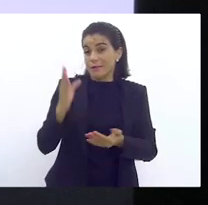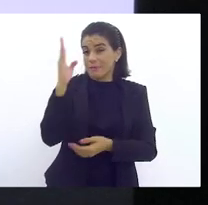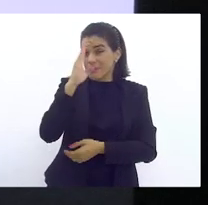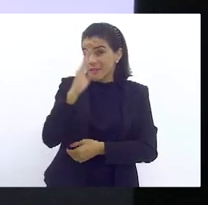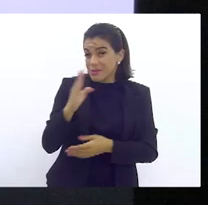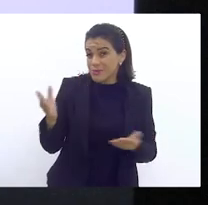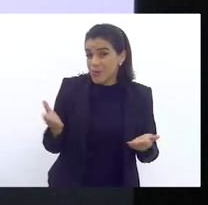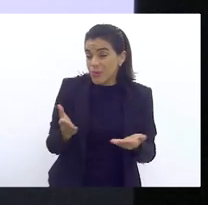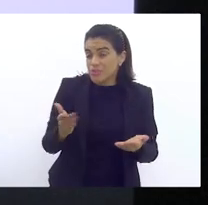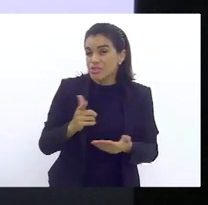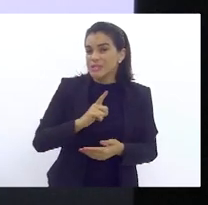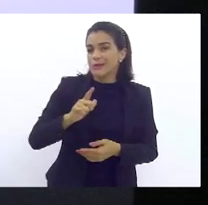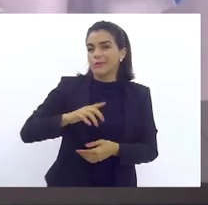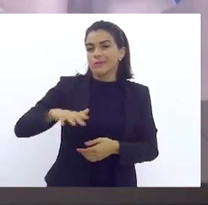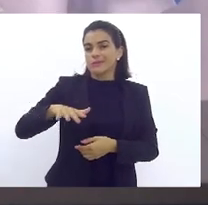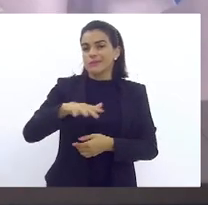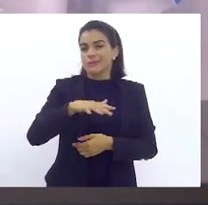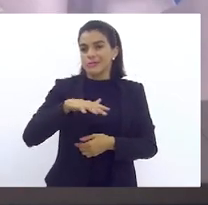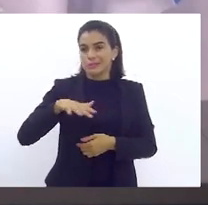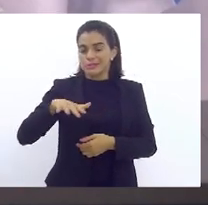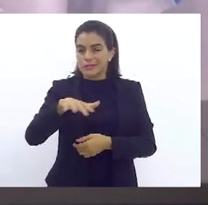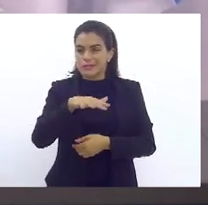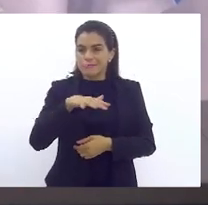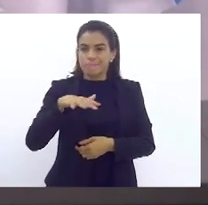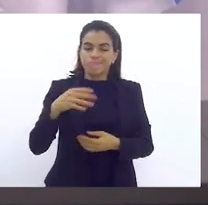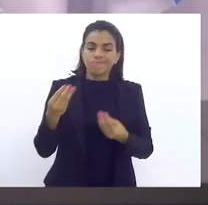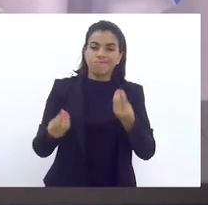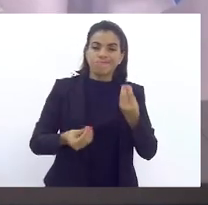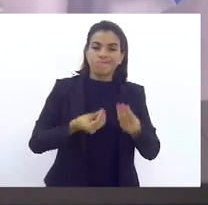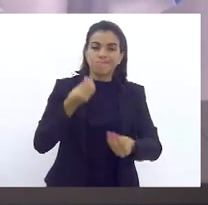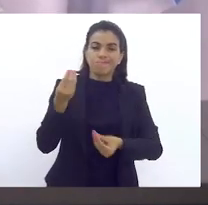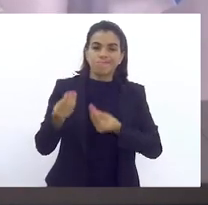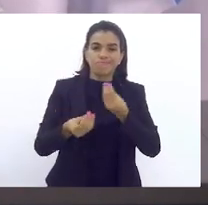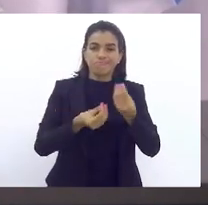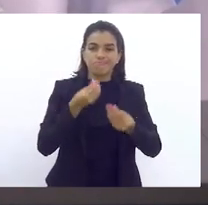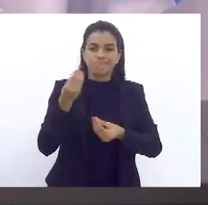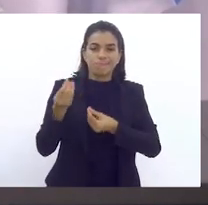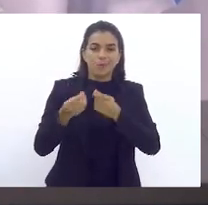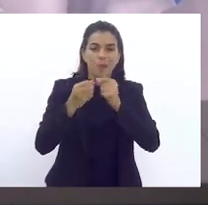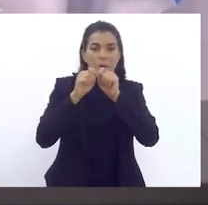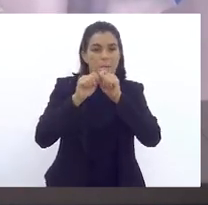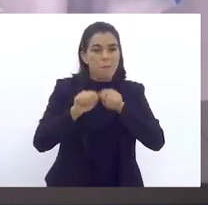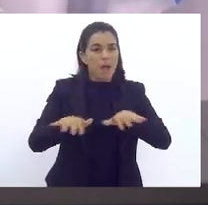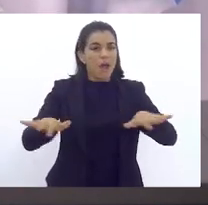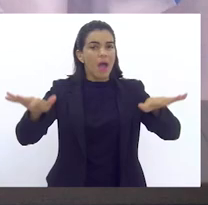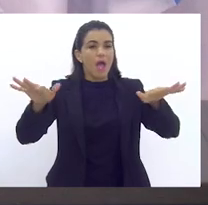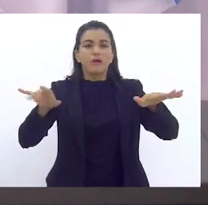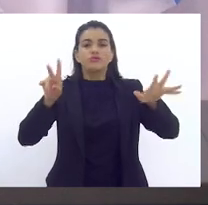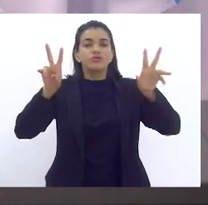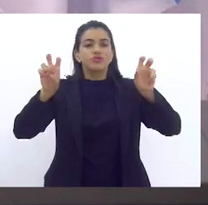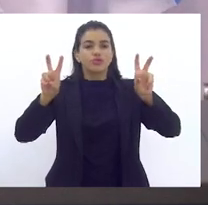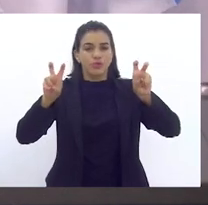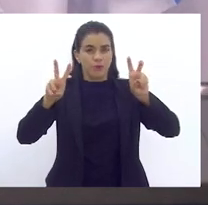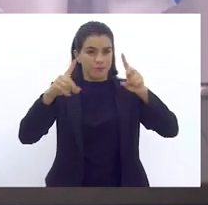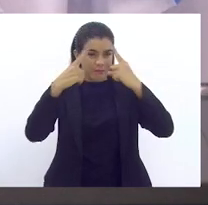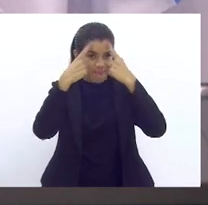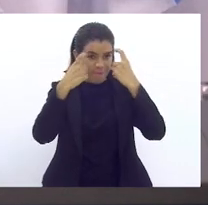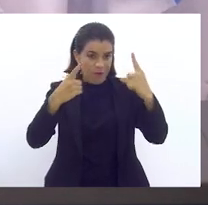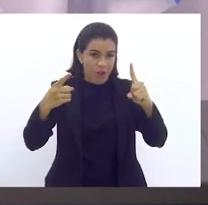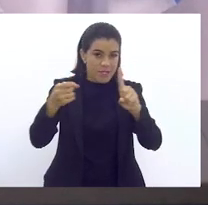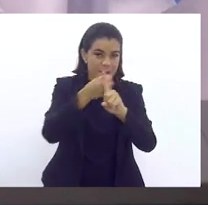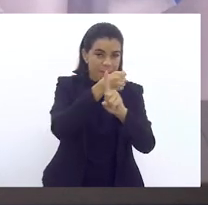hoje enfrenta aí uma situação de epidemia da violência contra a mulher